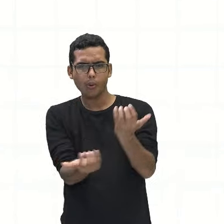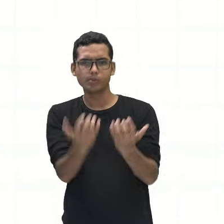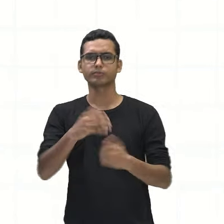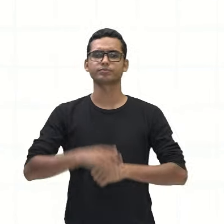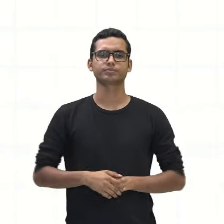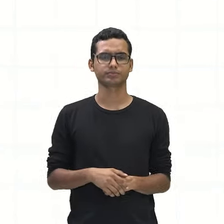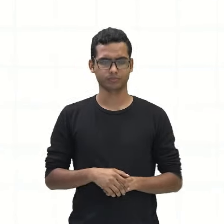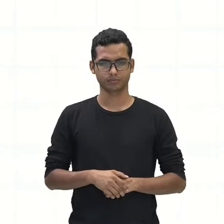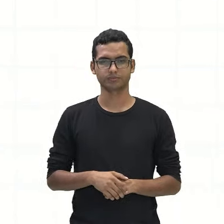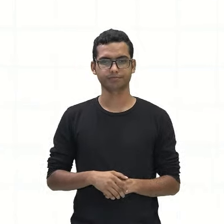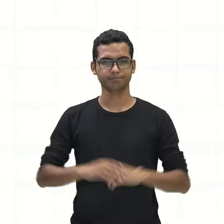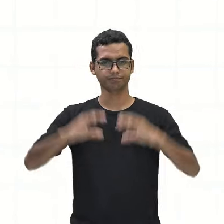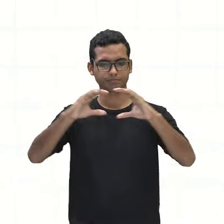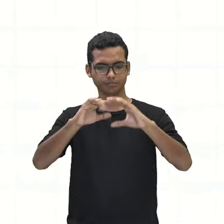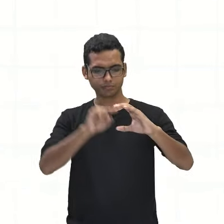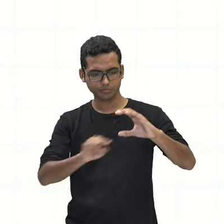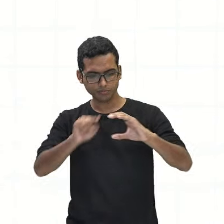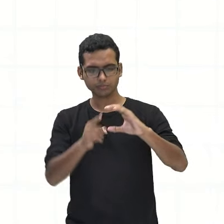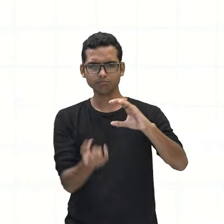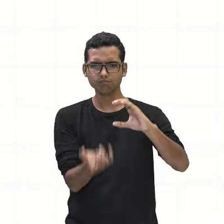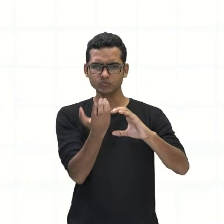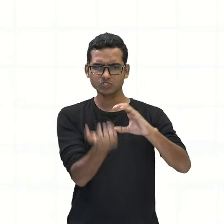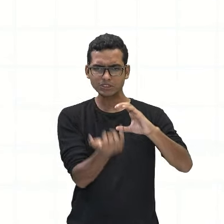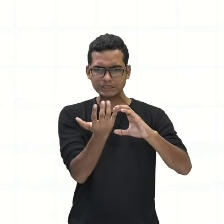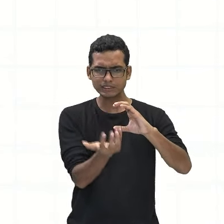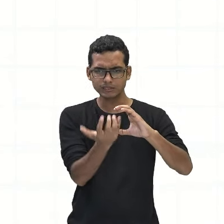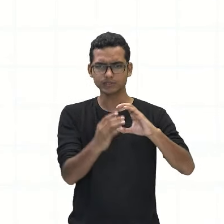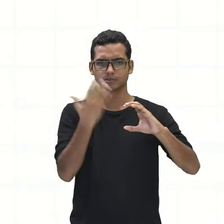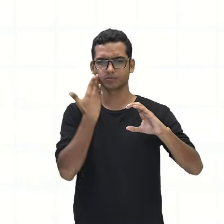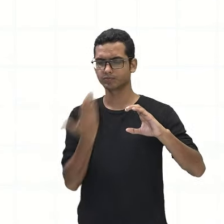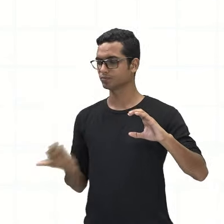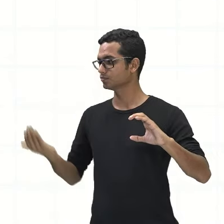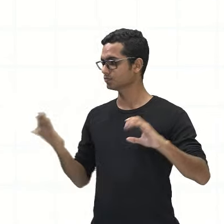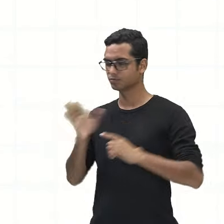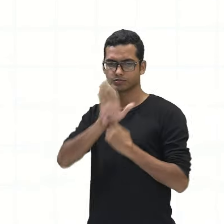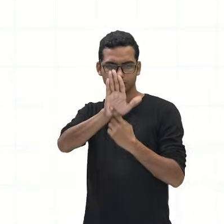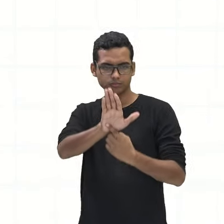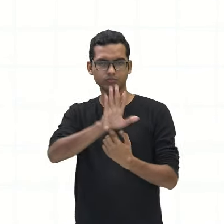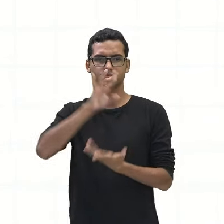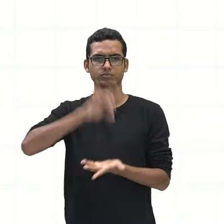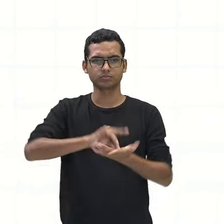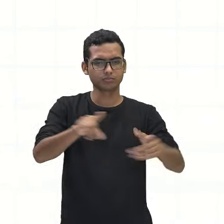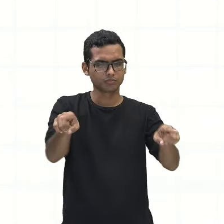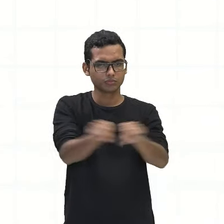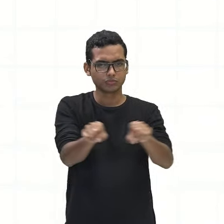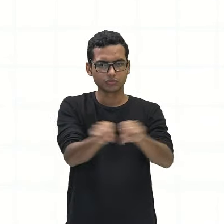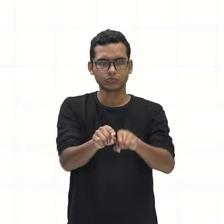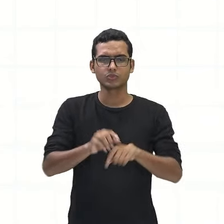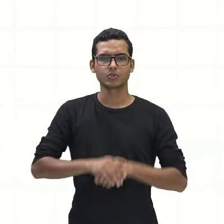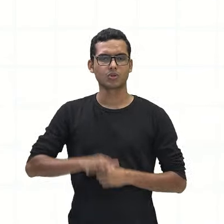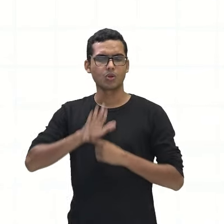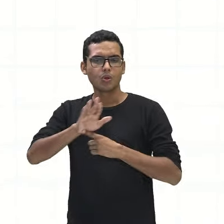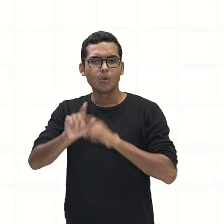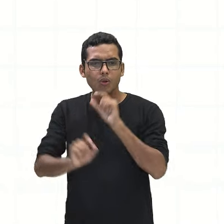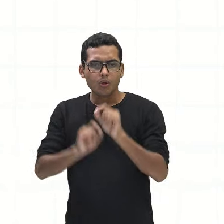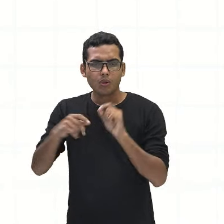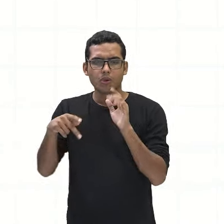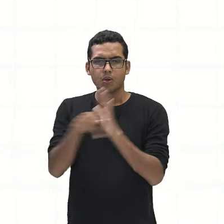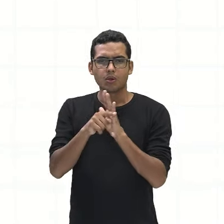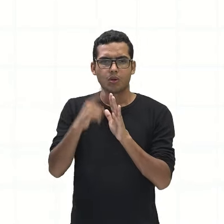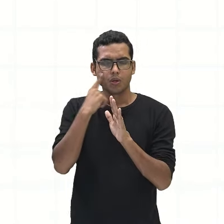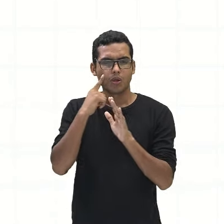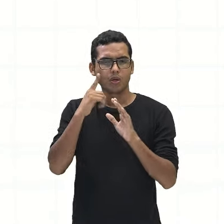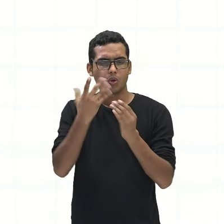ó, né, proibido, né, a mensagem aqui trazendo, ele vai trazer essa mensagem, vai trazer essa imagem